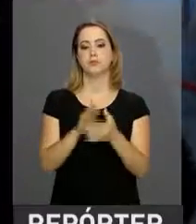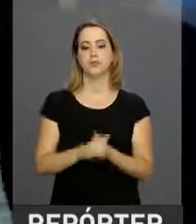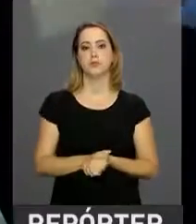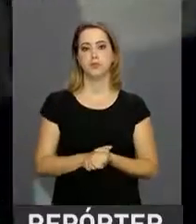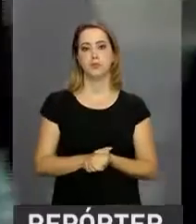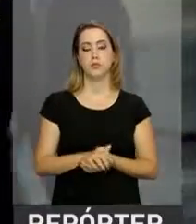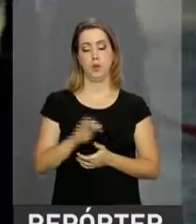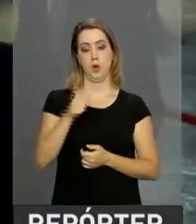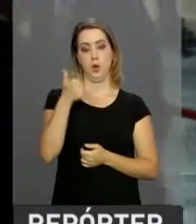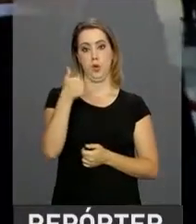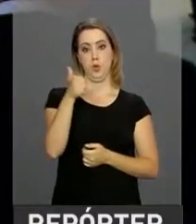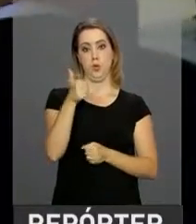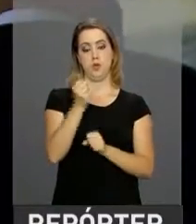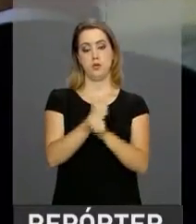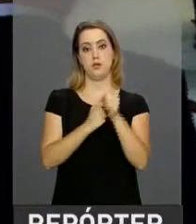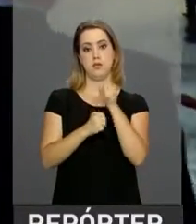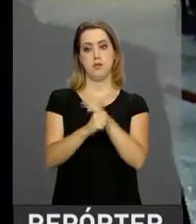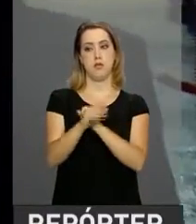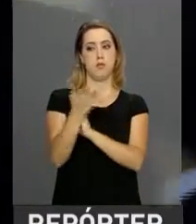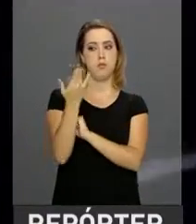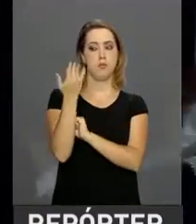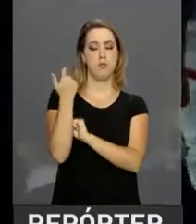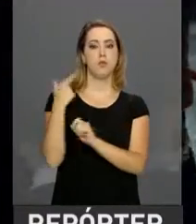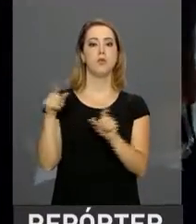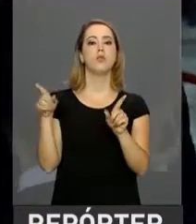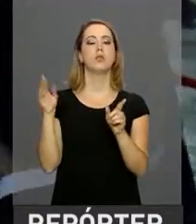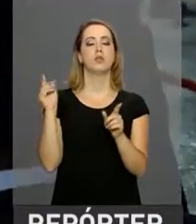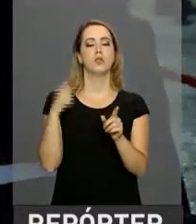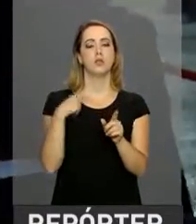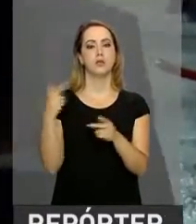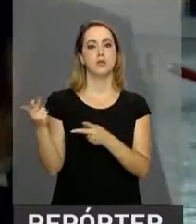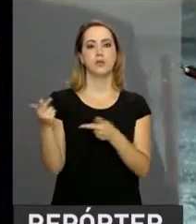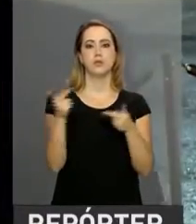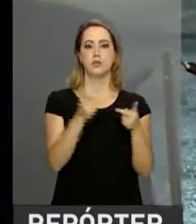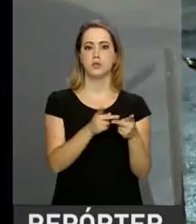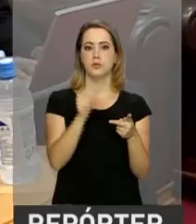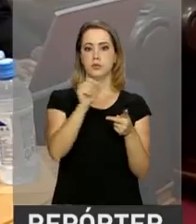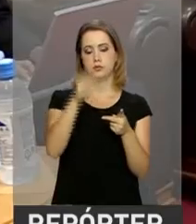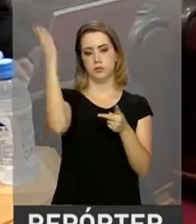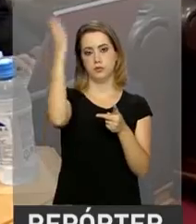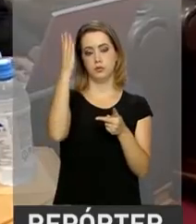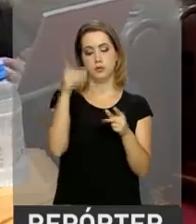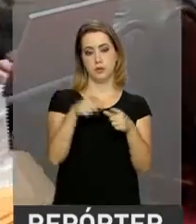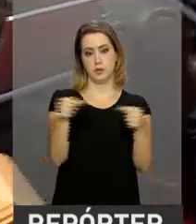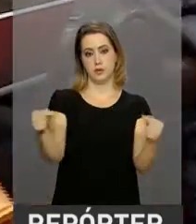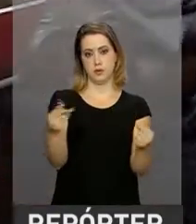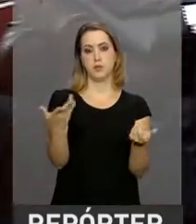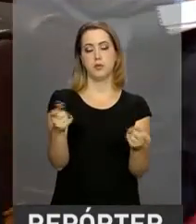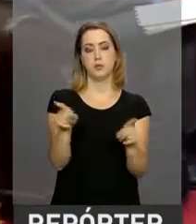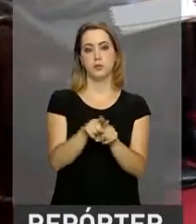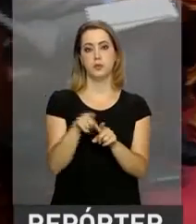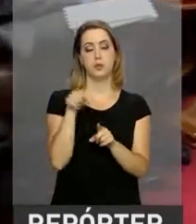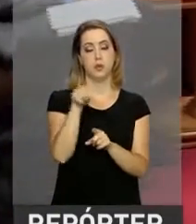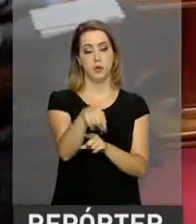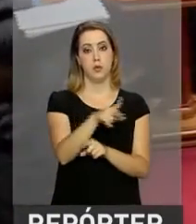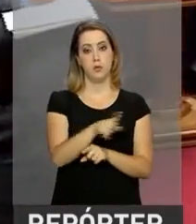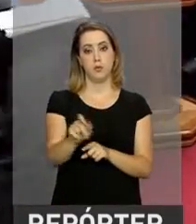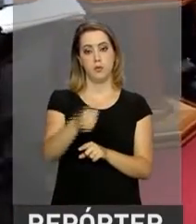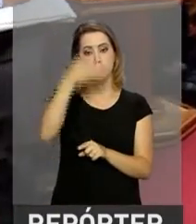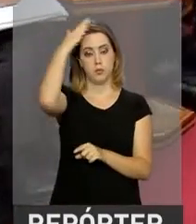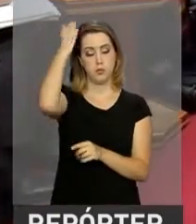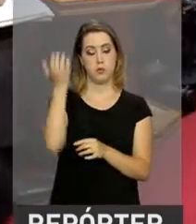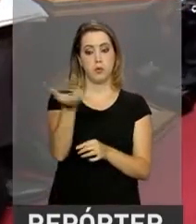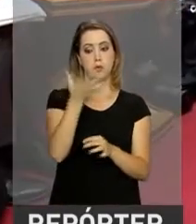Há 11 anos, um presidente brasileiro não fazia uma viagem oficial ao Japão. Michel Temer quer reaproximar o Brasil do